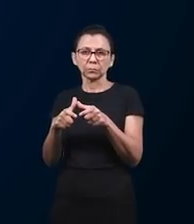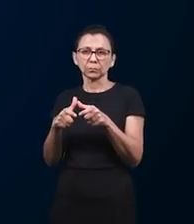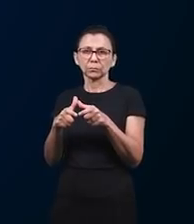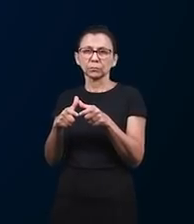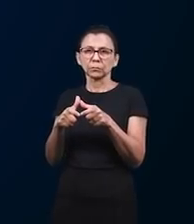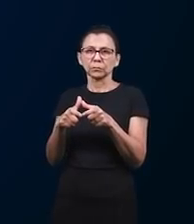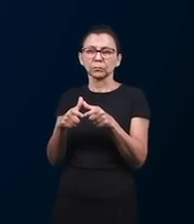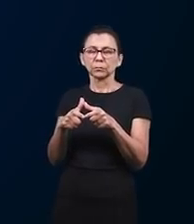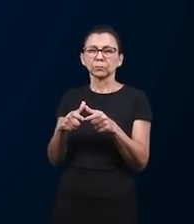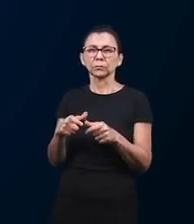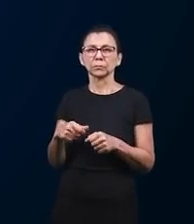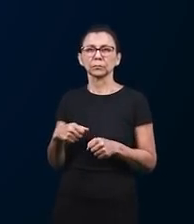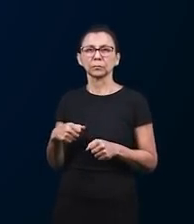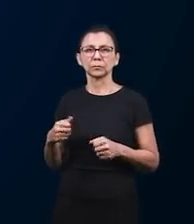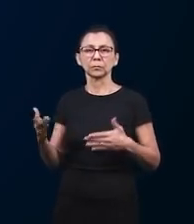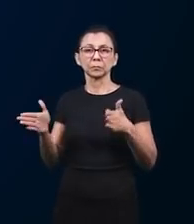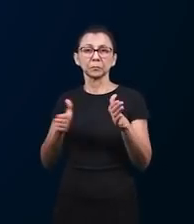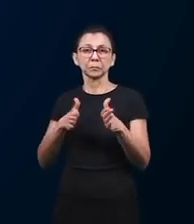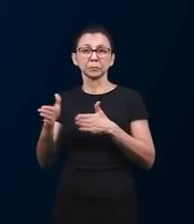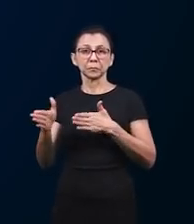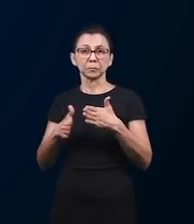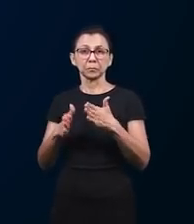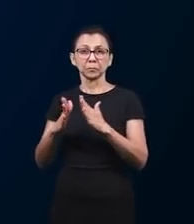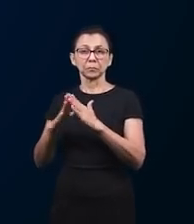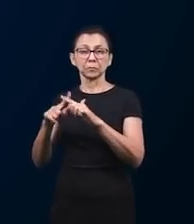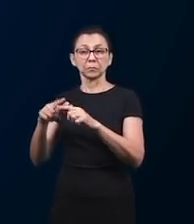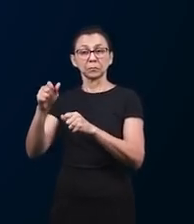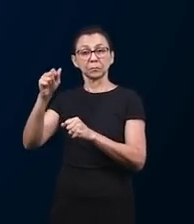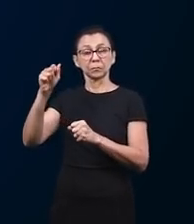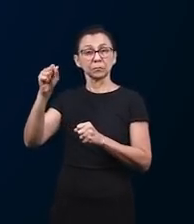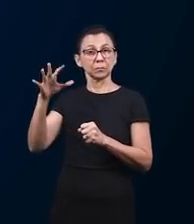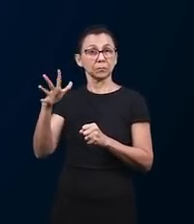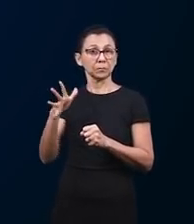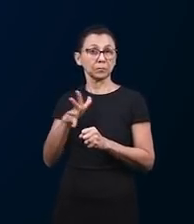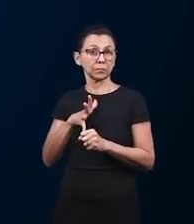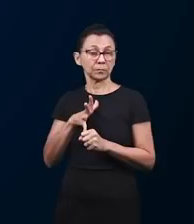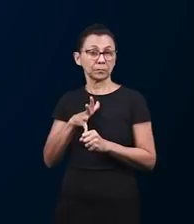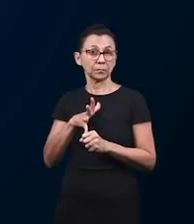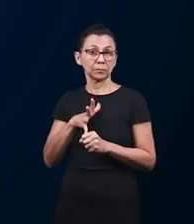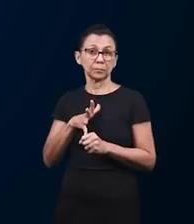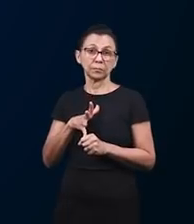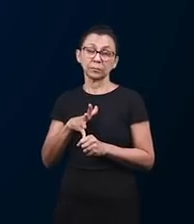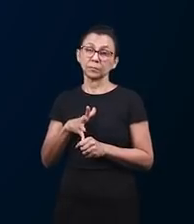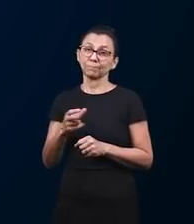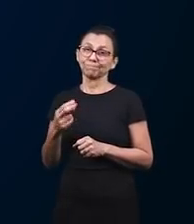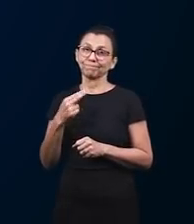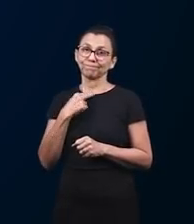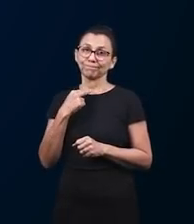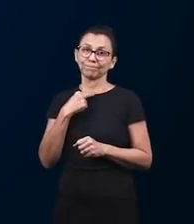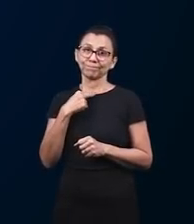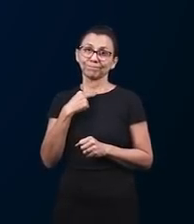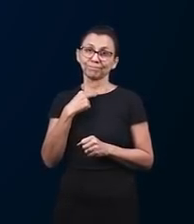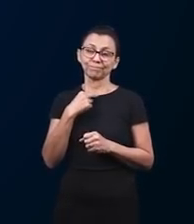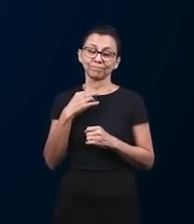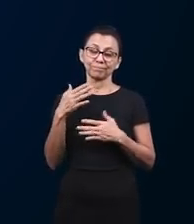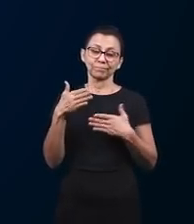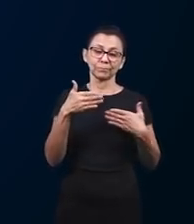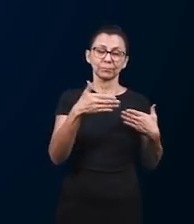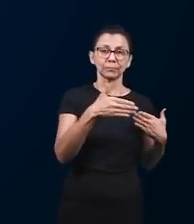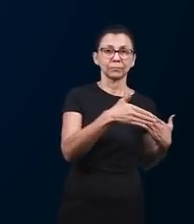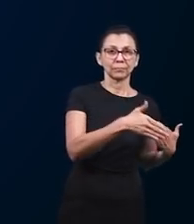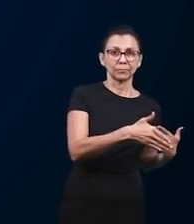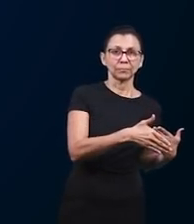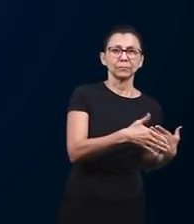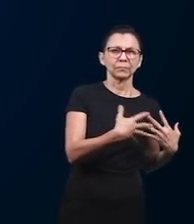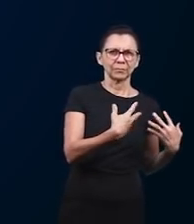da igreja de Sardes. Então, o segredo era não contaminar os vestidos, ou seja, viverem debaixo daquilo